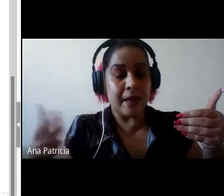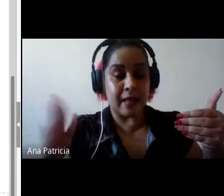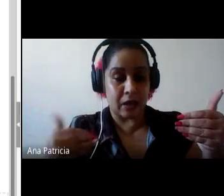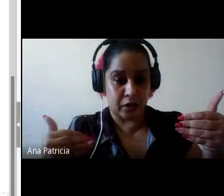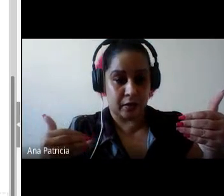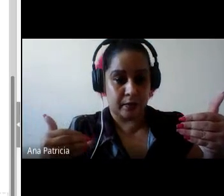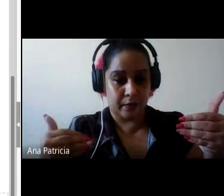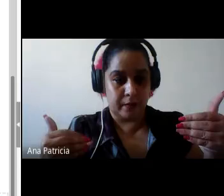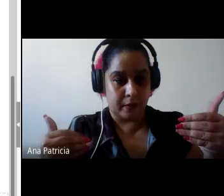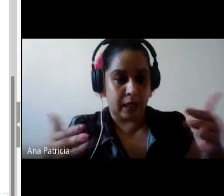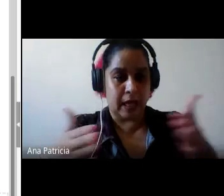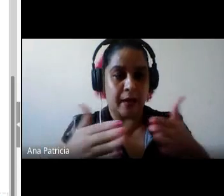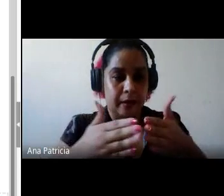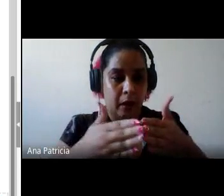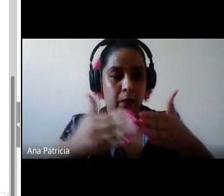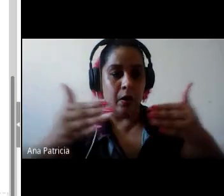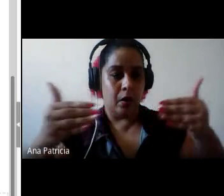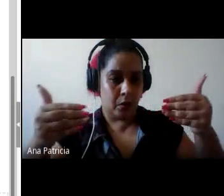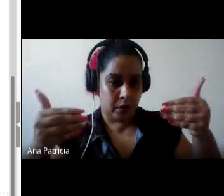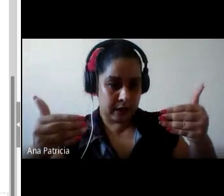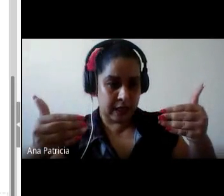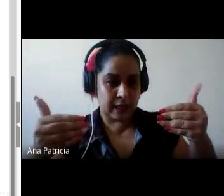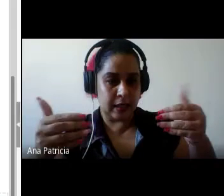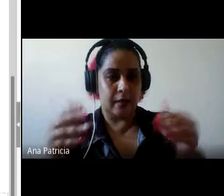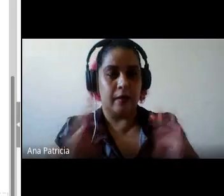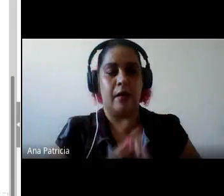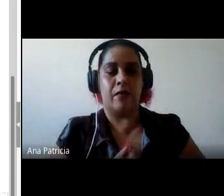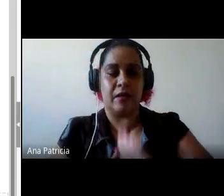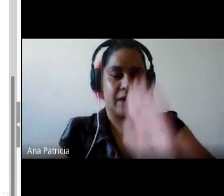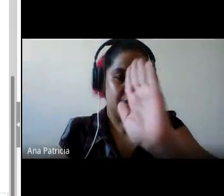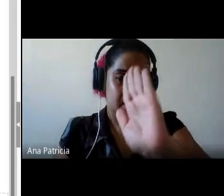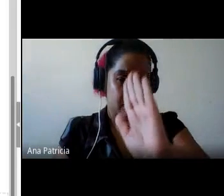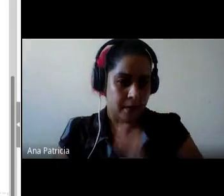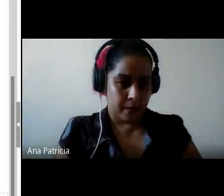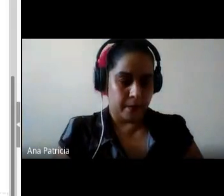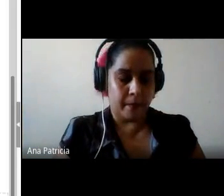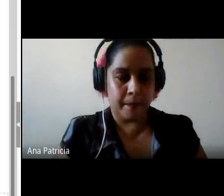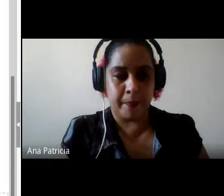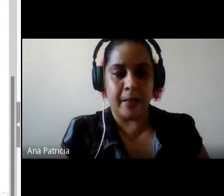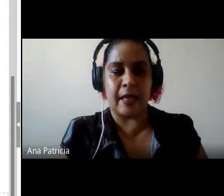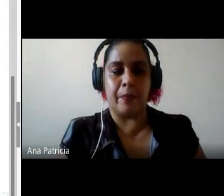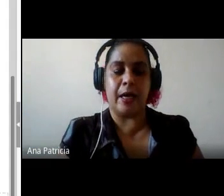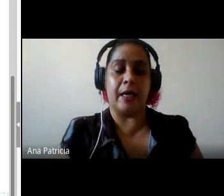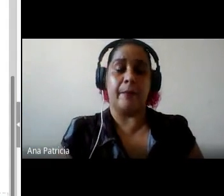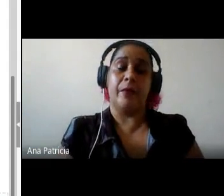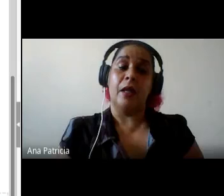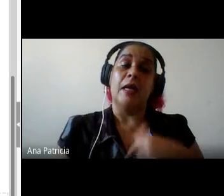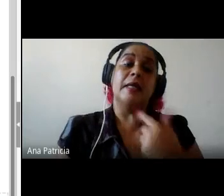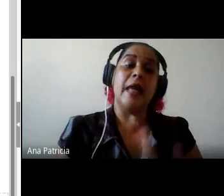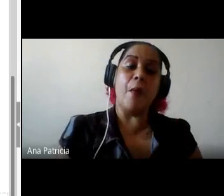de passagem, tá? Então, com licença, e você vai passar por